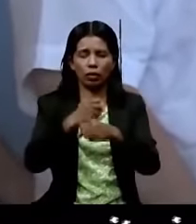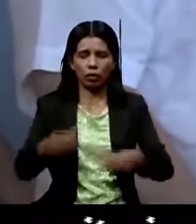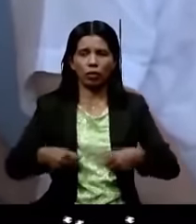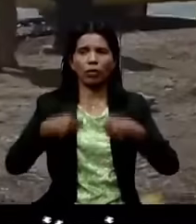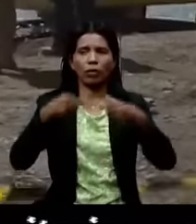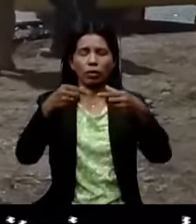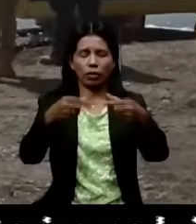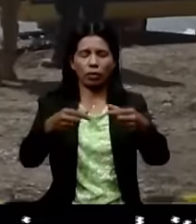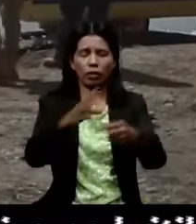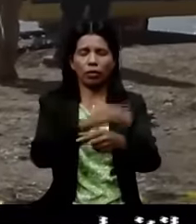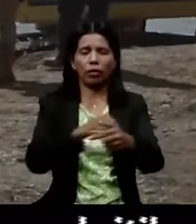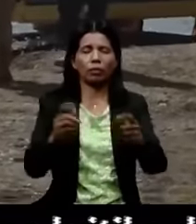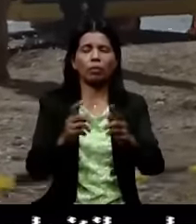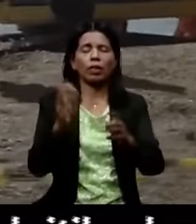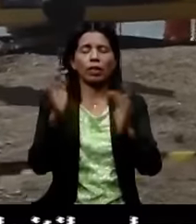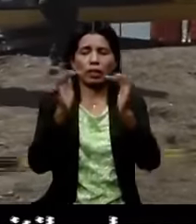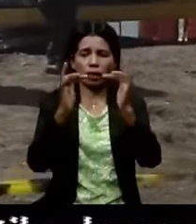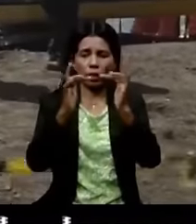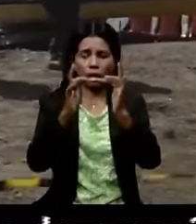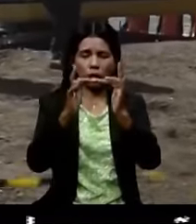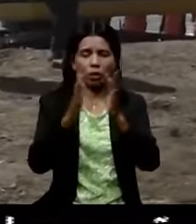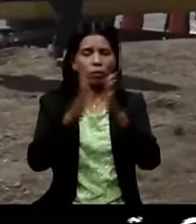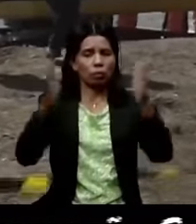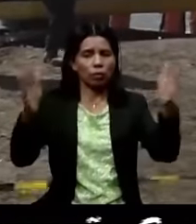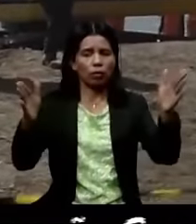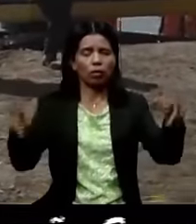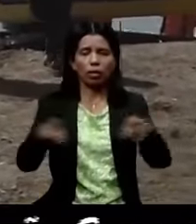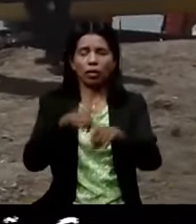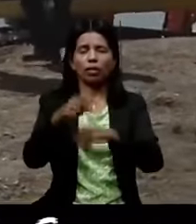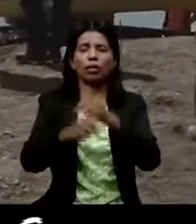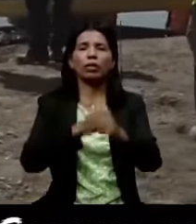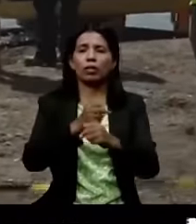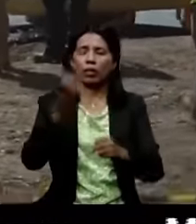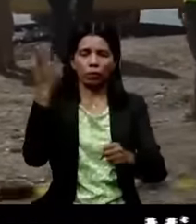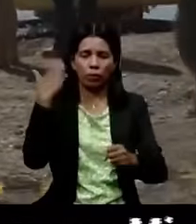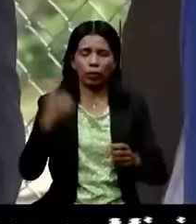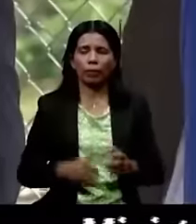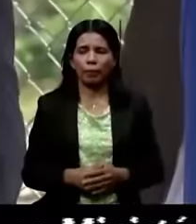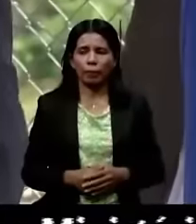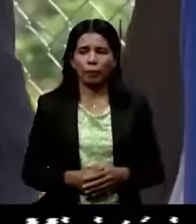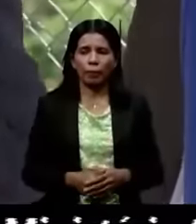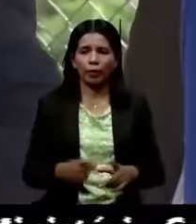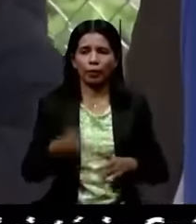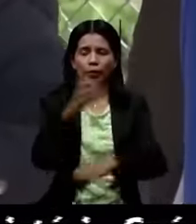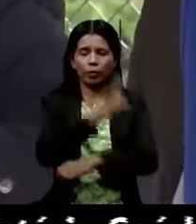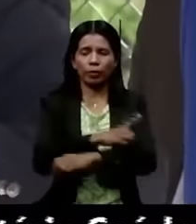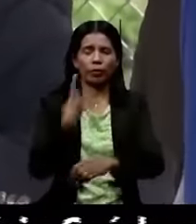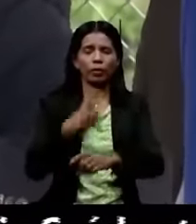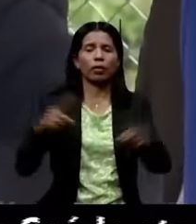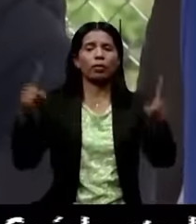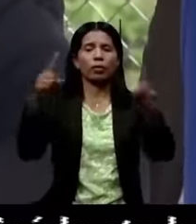fornece velocidade no capacidade internet ne bedia cliu, compara rotinan antes. Oi, ita torna va fase